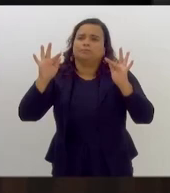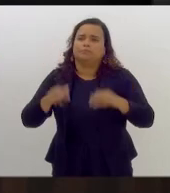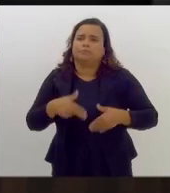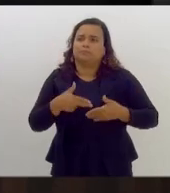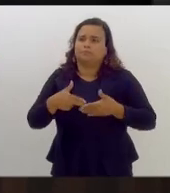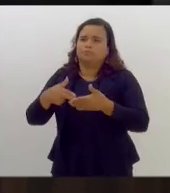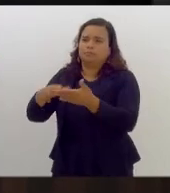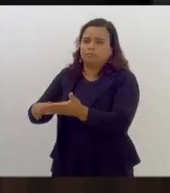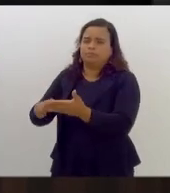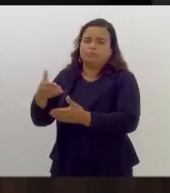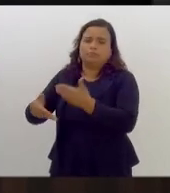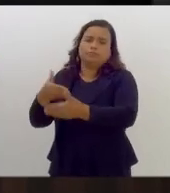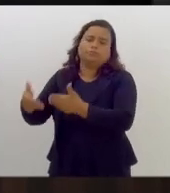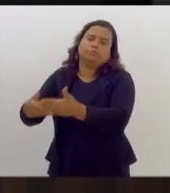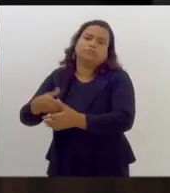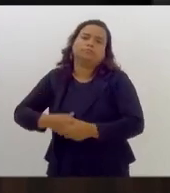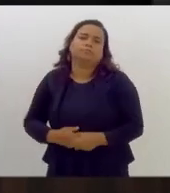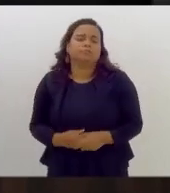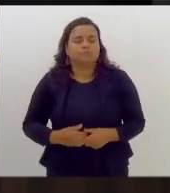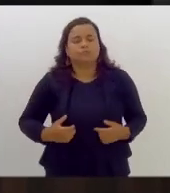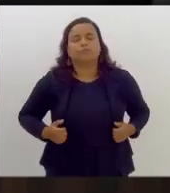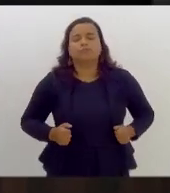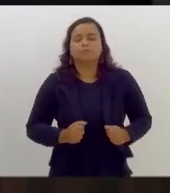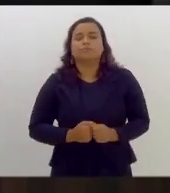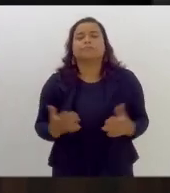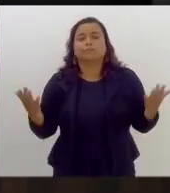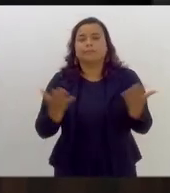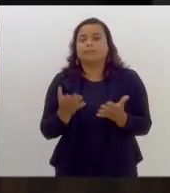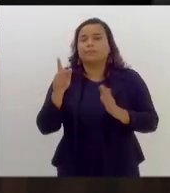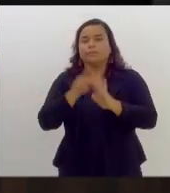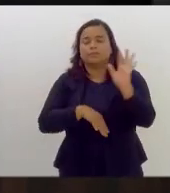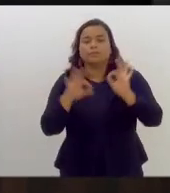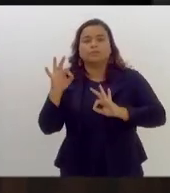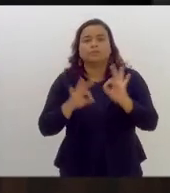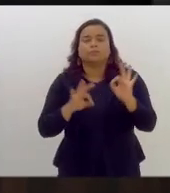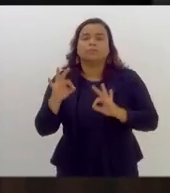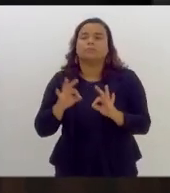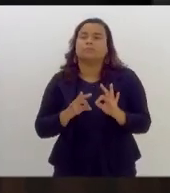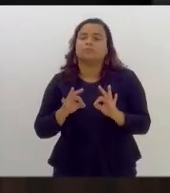a promulgação. Agora são os projetos